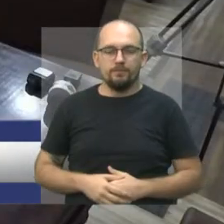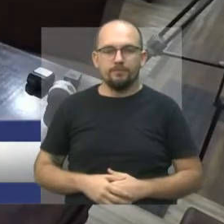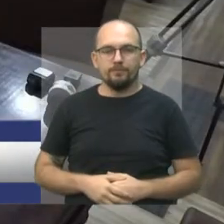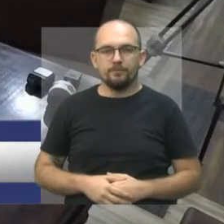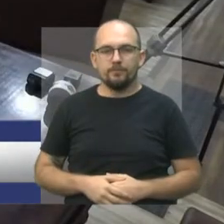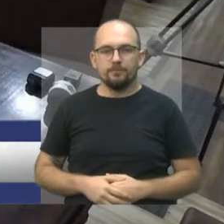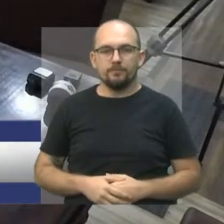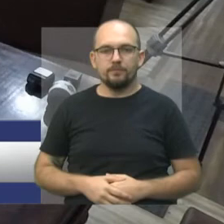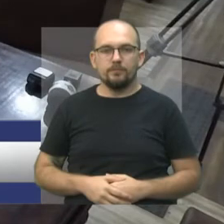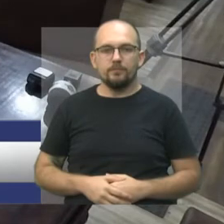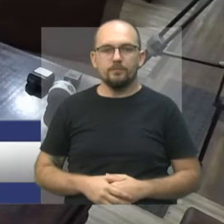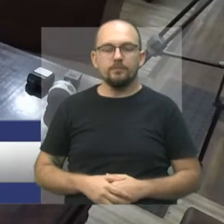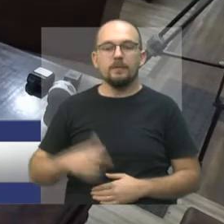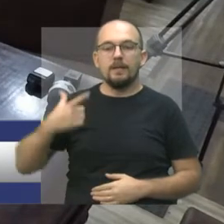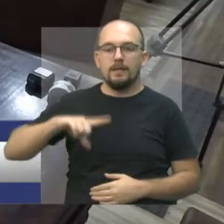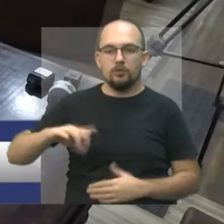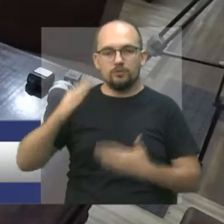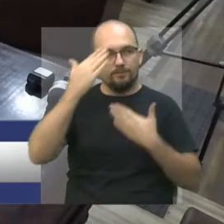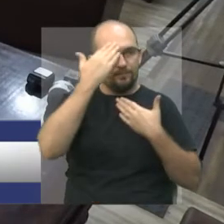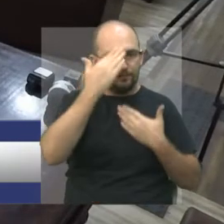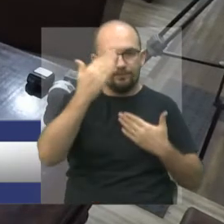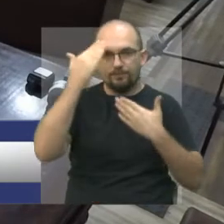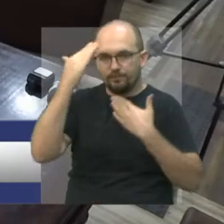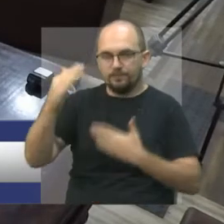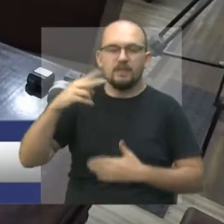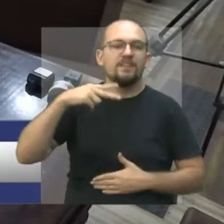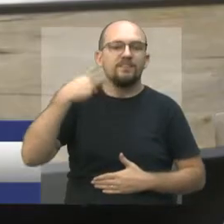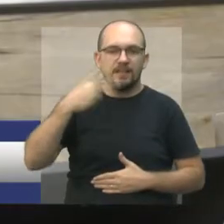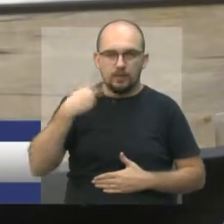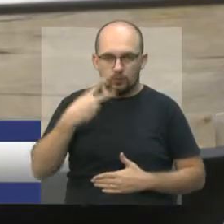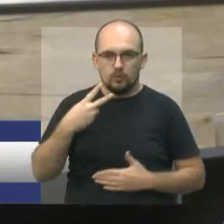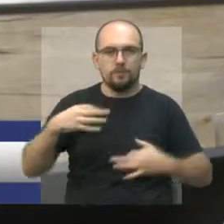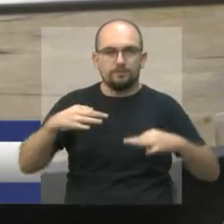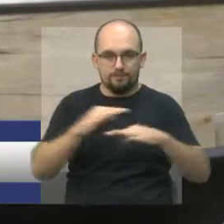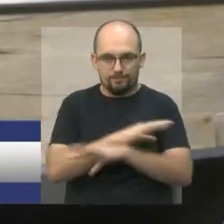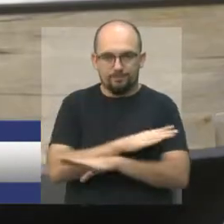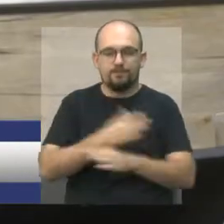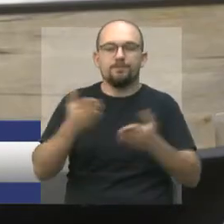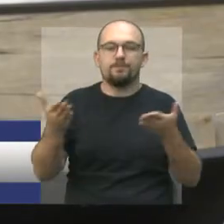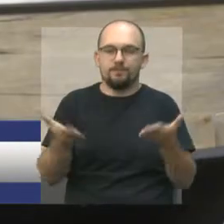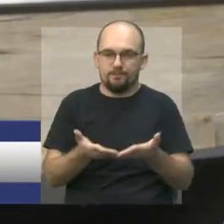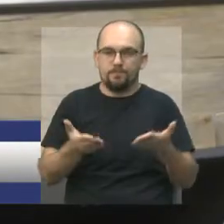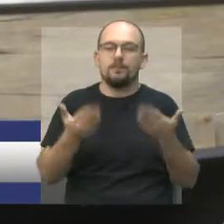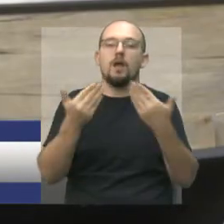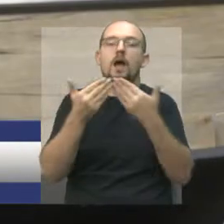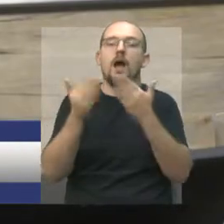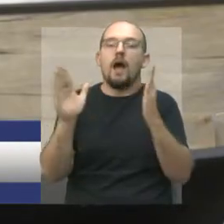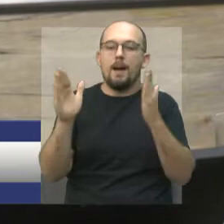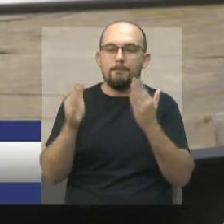Bom, obrigado pela participação dos senhores vereadores. Agora, nós vamos abrir